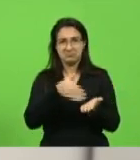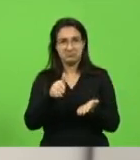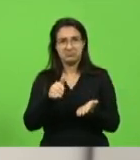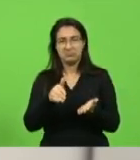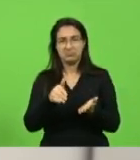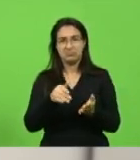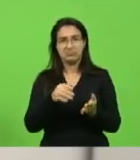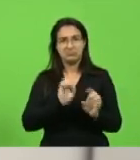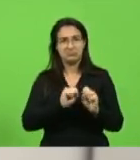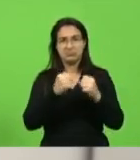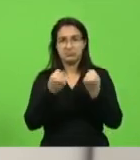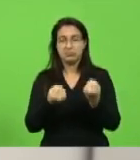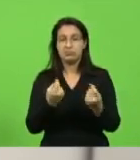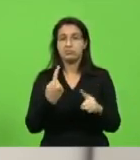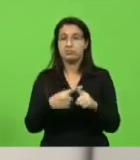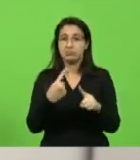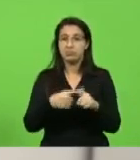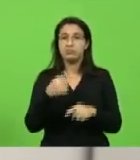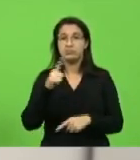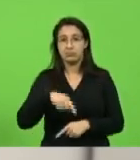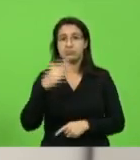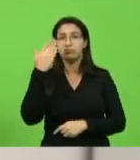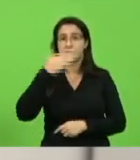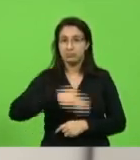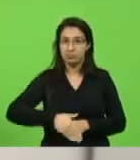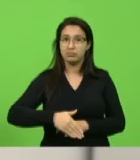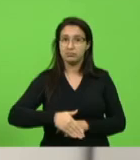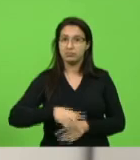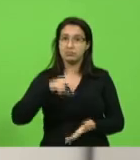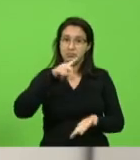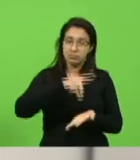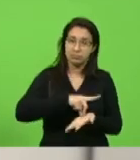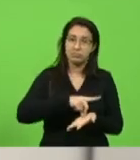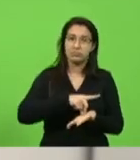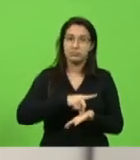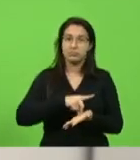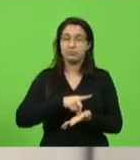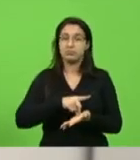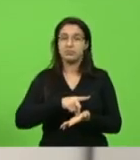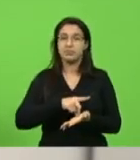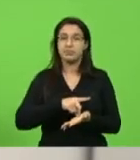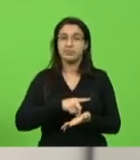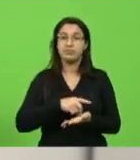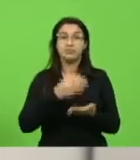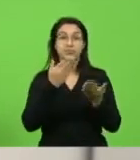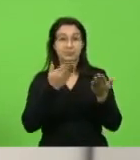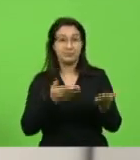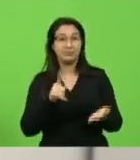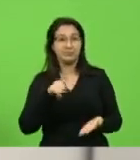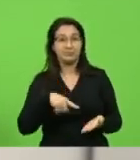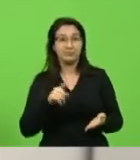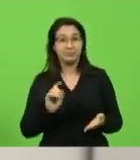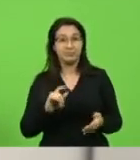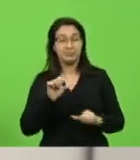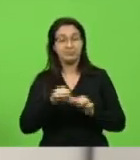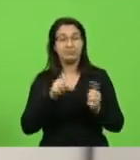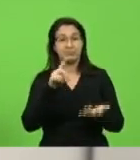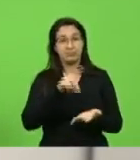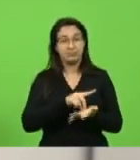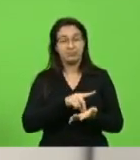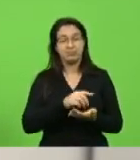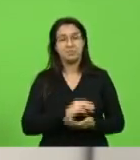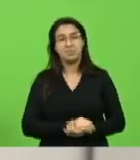se tornaram incontestáveis. O que era inicialmente indiciário tornou-se verdadeiro. A tônica